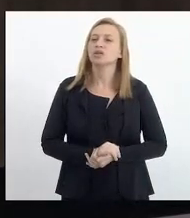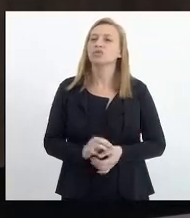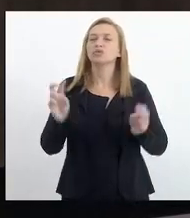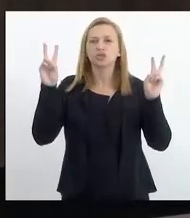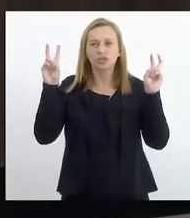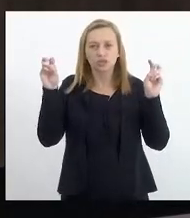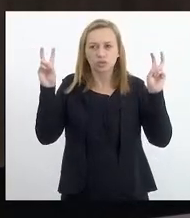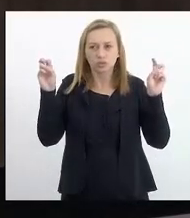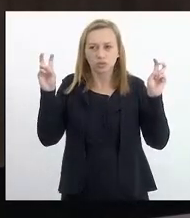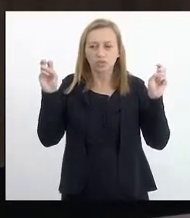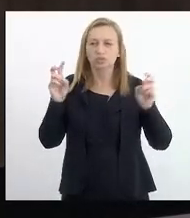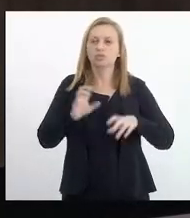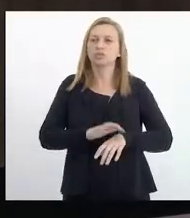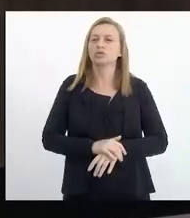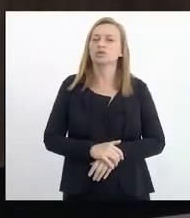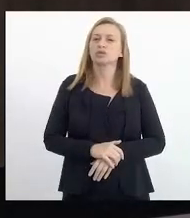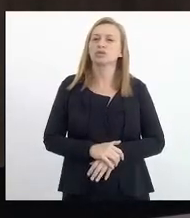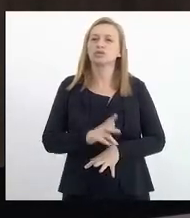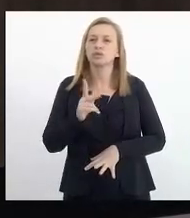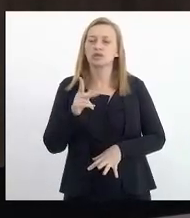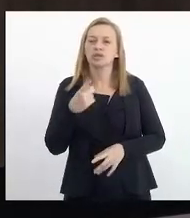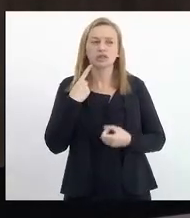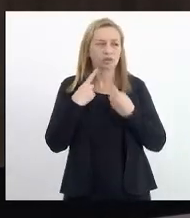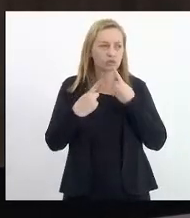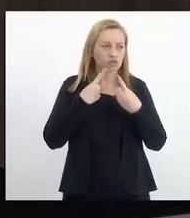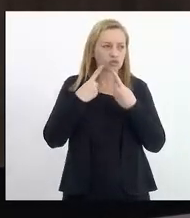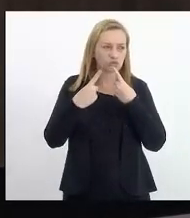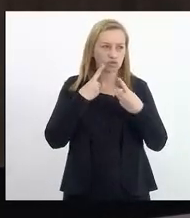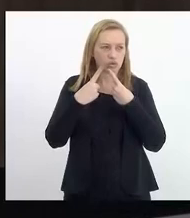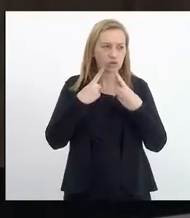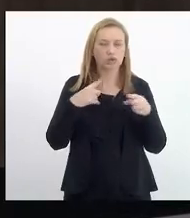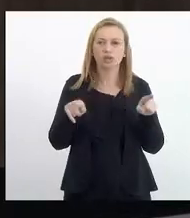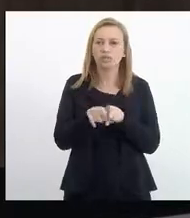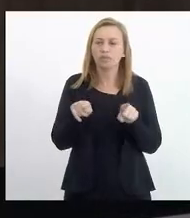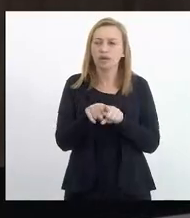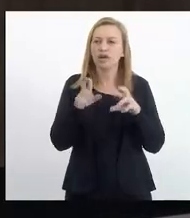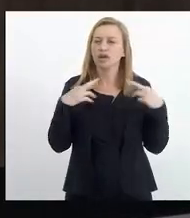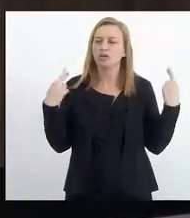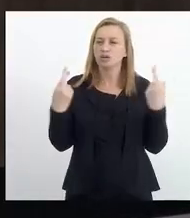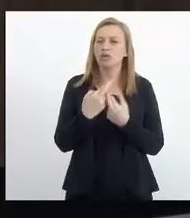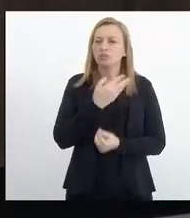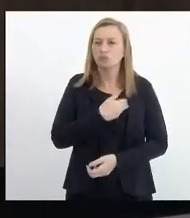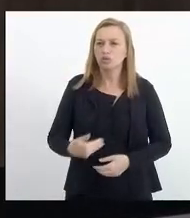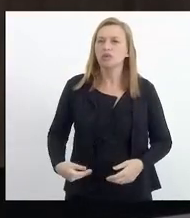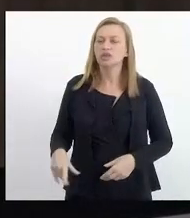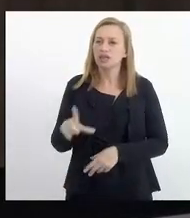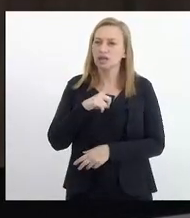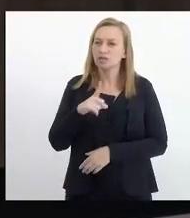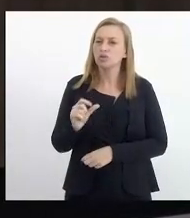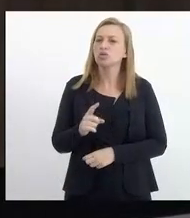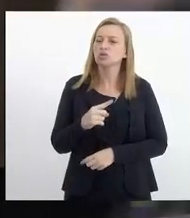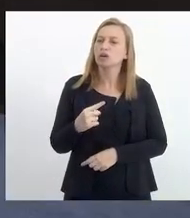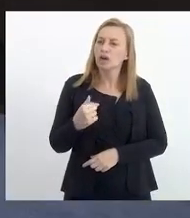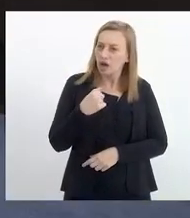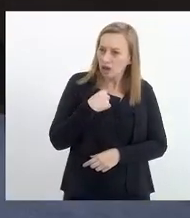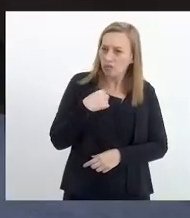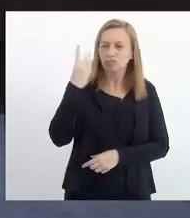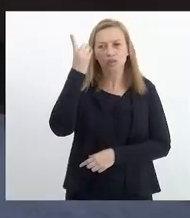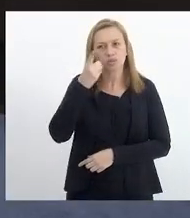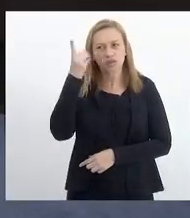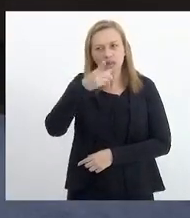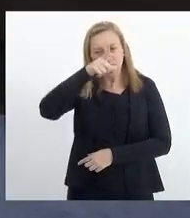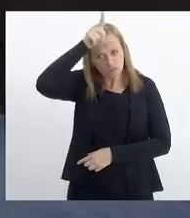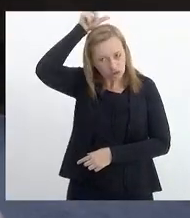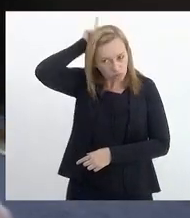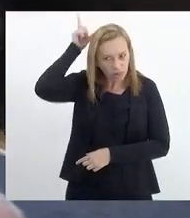que vieram, que estão em debate e por conta das audiências públicas que teremos. Nós, eu, deputado Luiz Paulo e